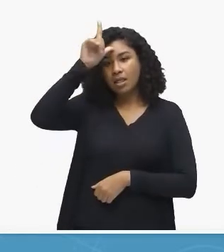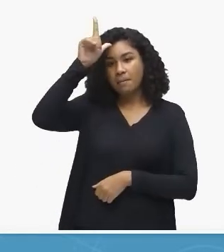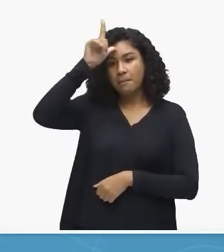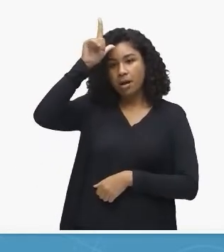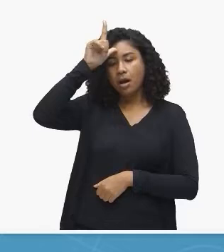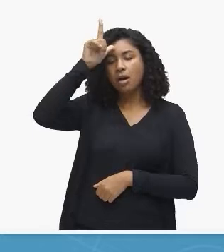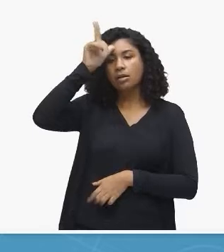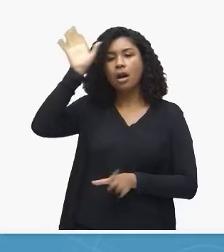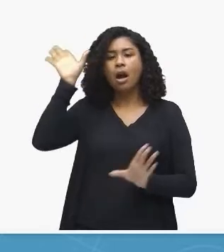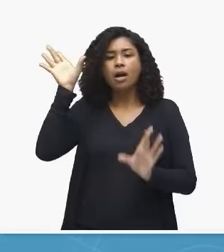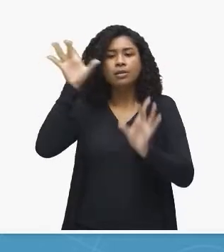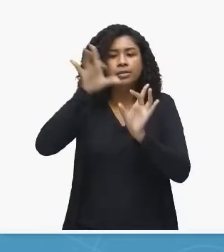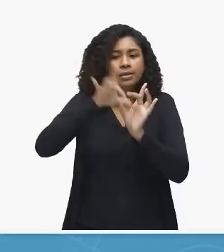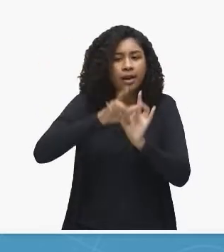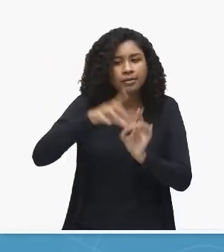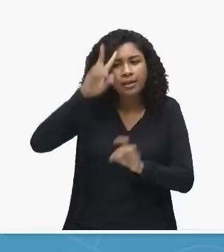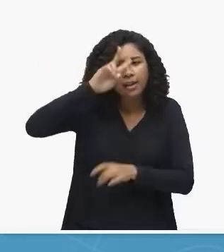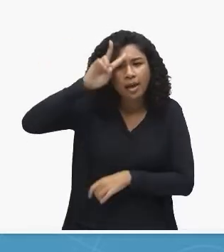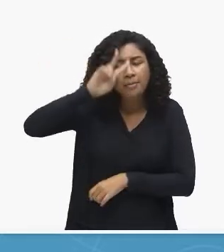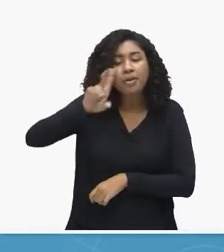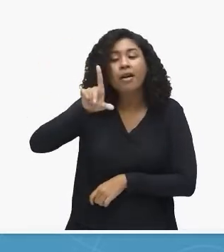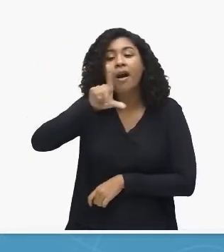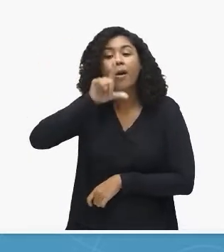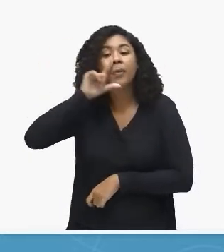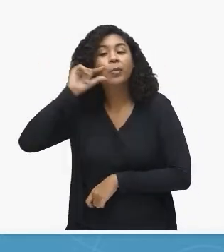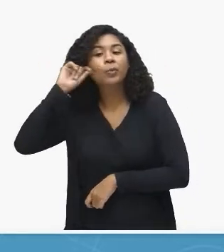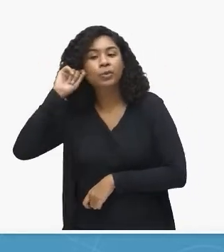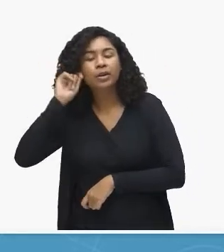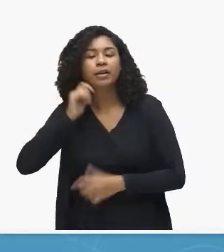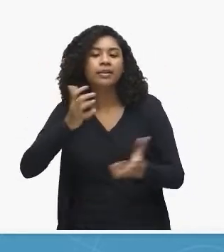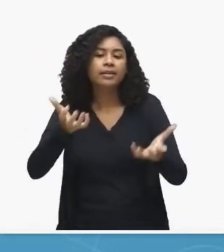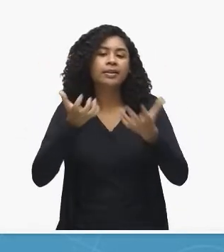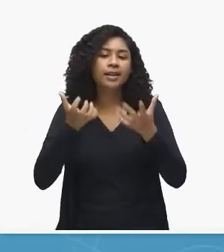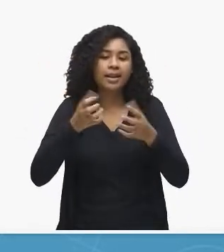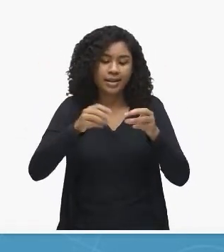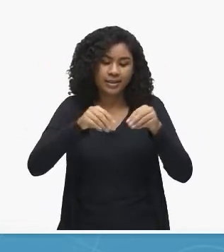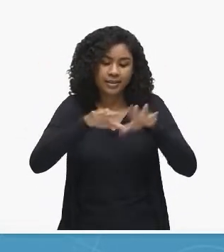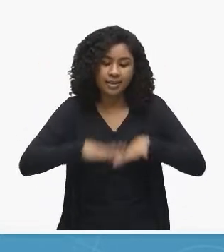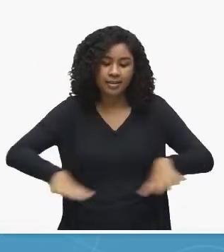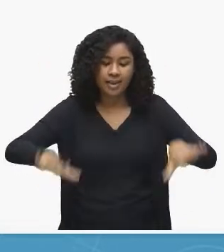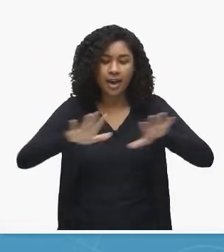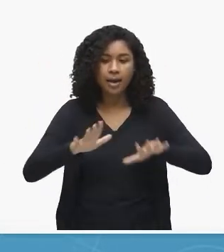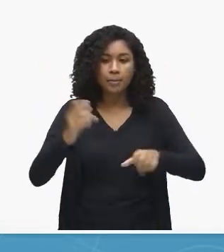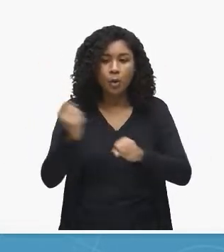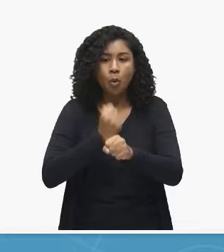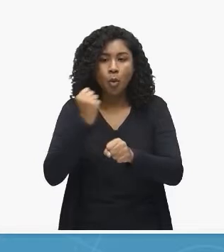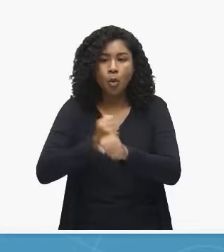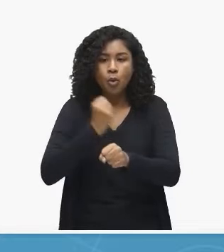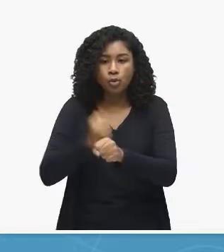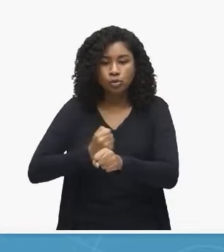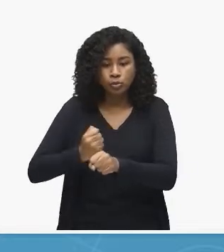aliada aí ao Império Austro-Húngaro, queria construir a estrada de ferro